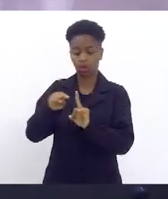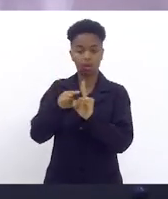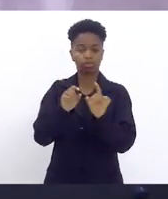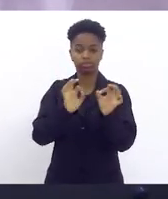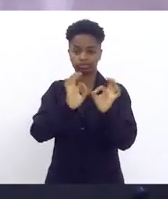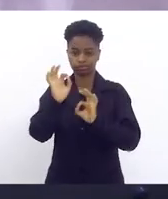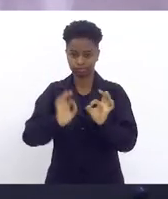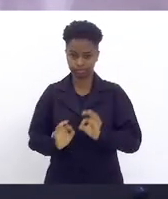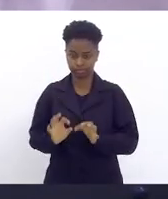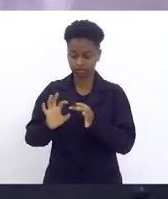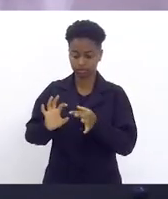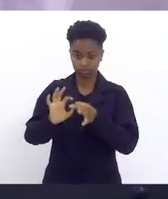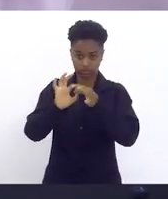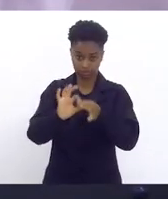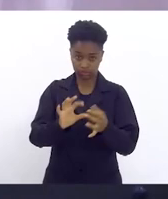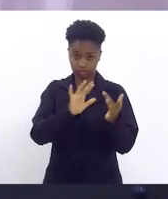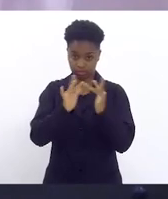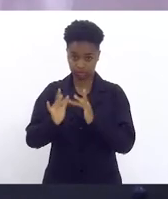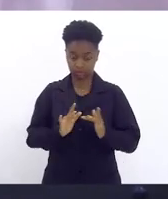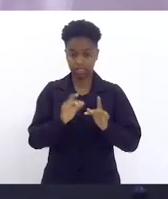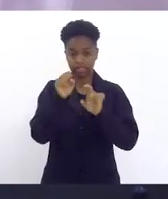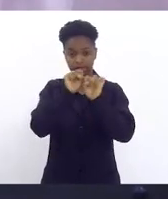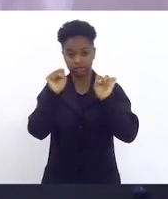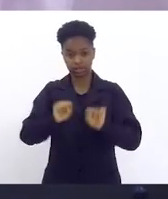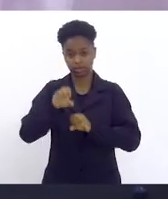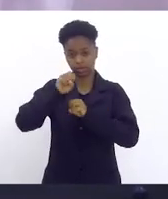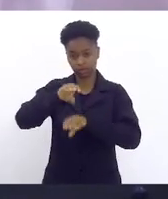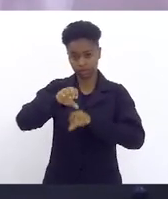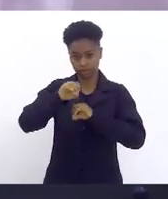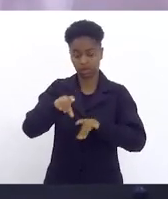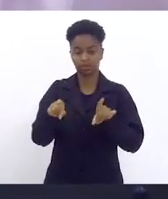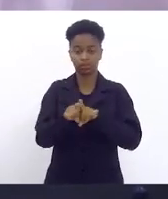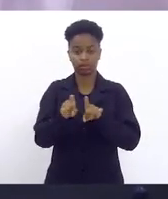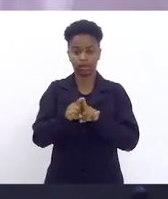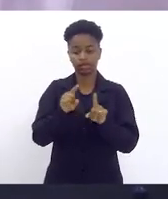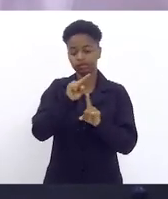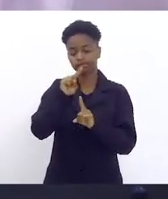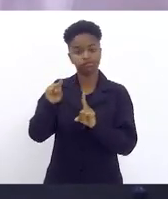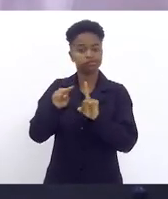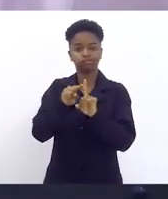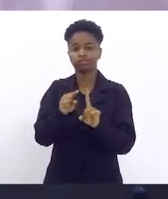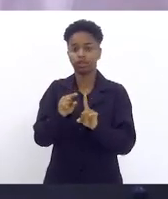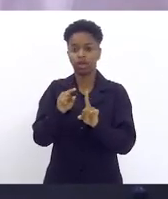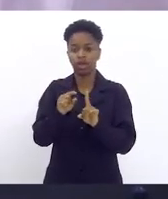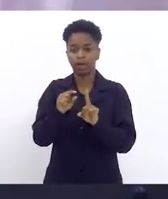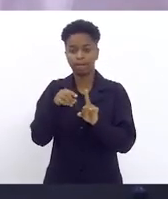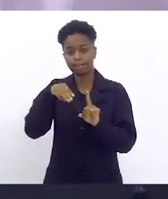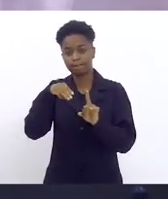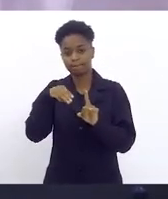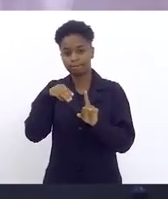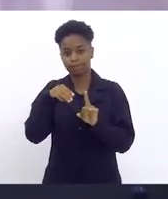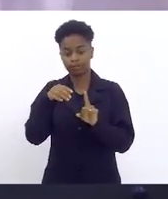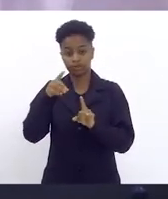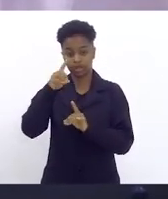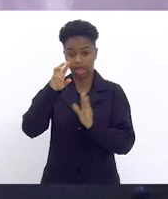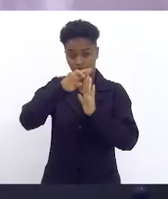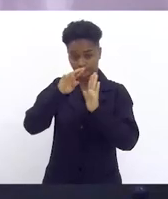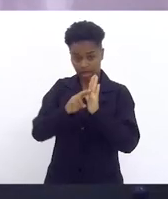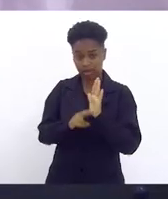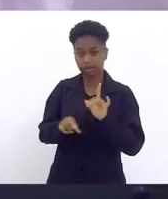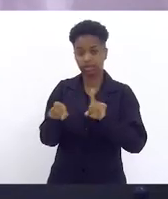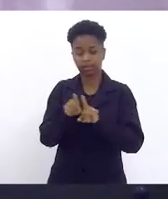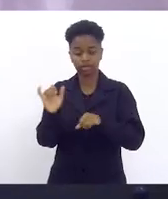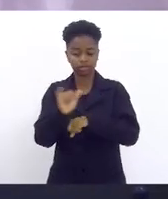Estadual de Ensino e definir diretrizes objetivos metas e estratégias para